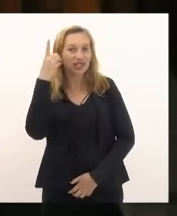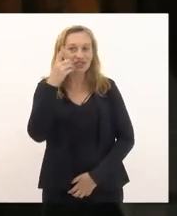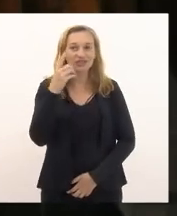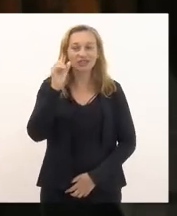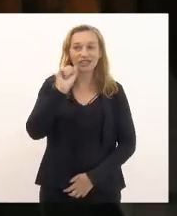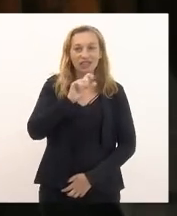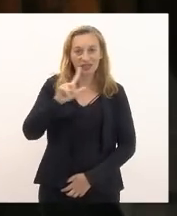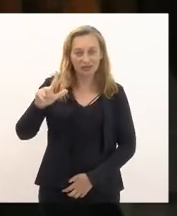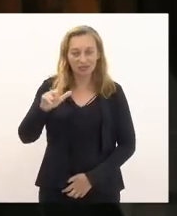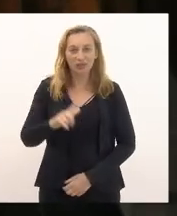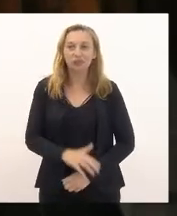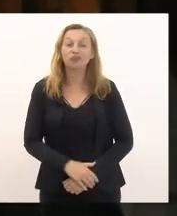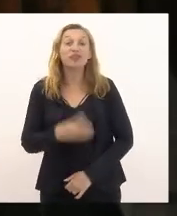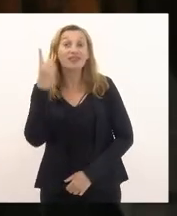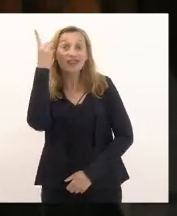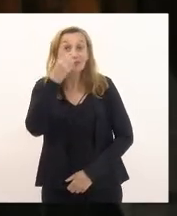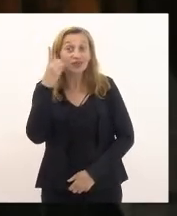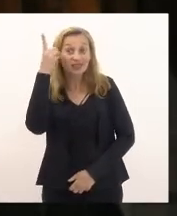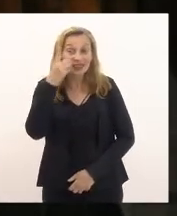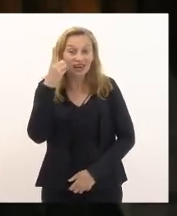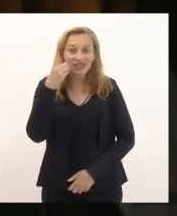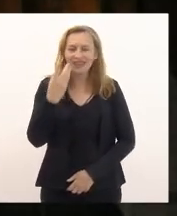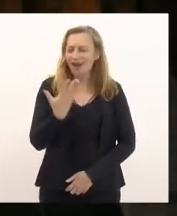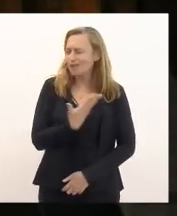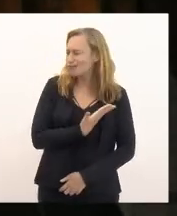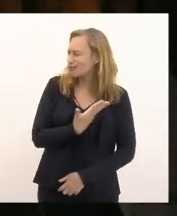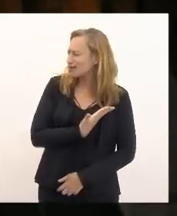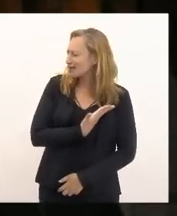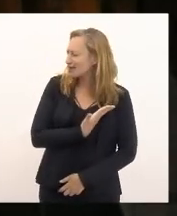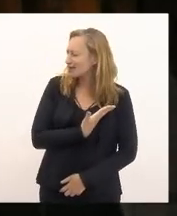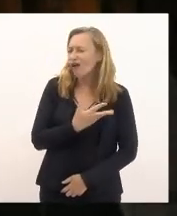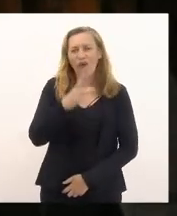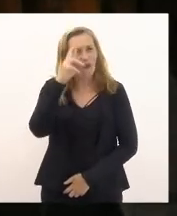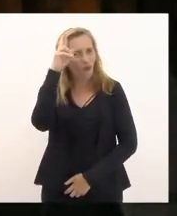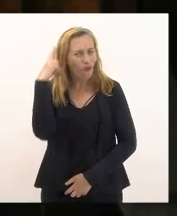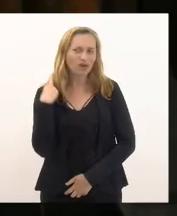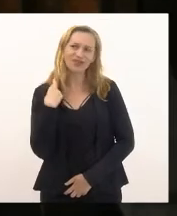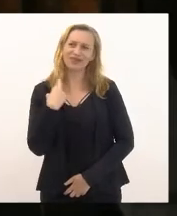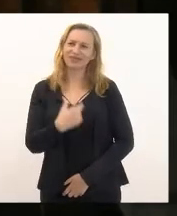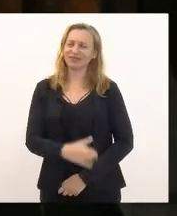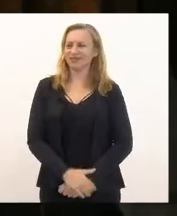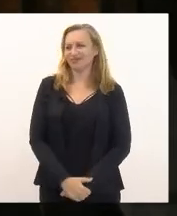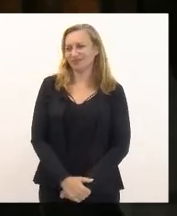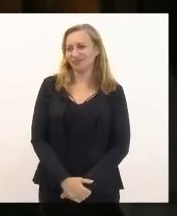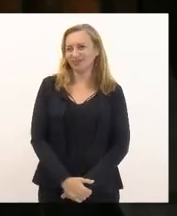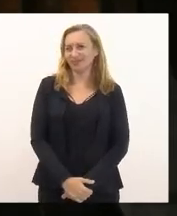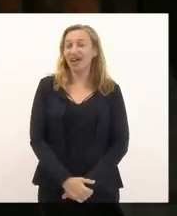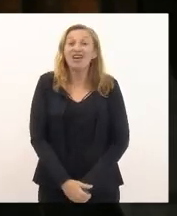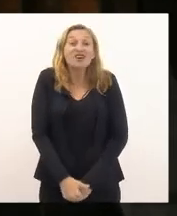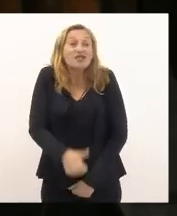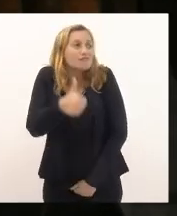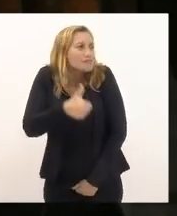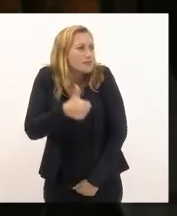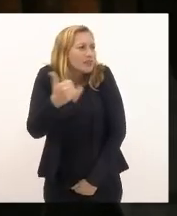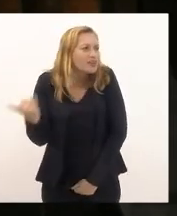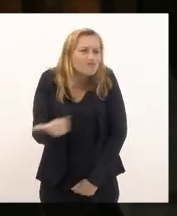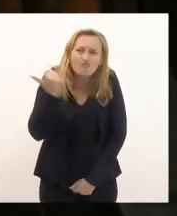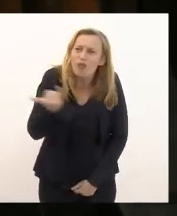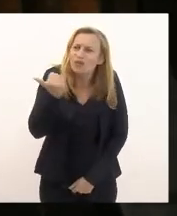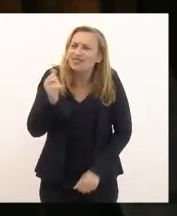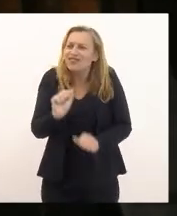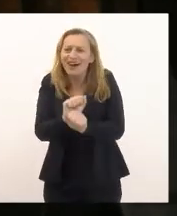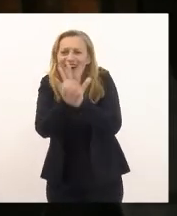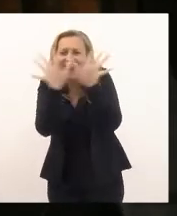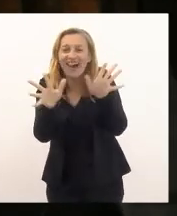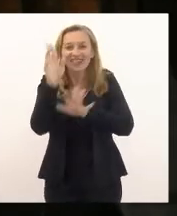Liberon, deputada, querida amiga, Rosane Félix. Em primeiro lugar, é importante a gente deixar